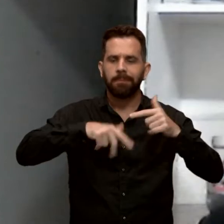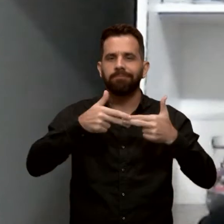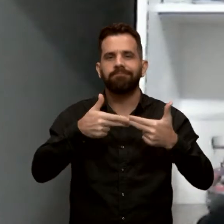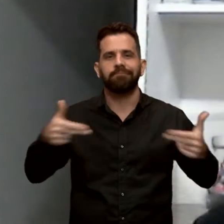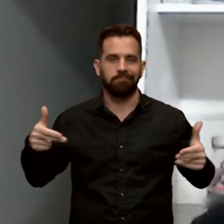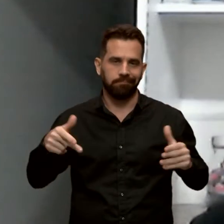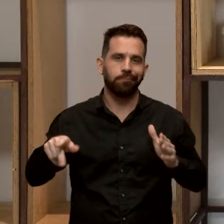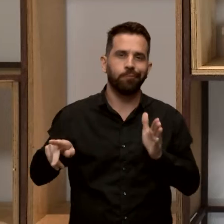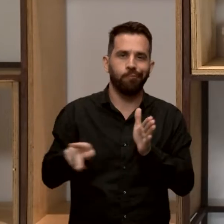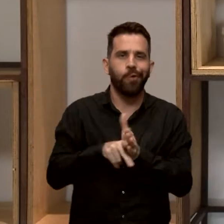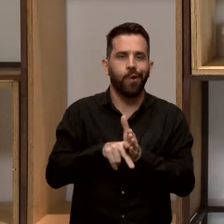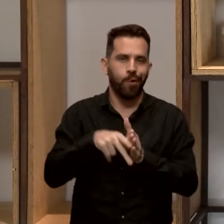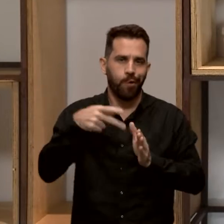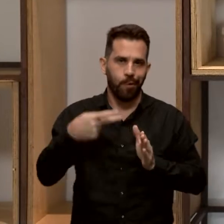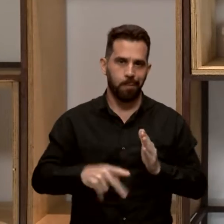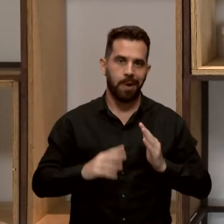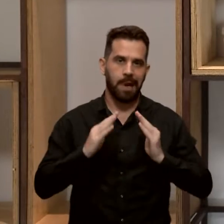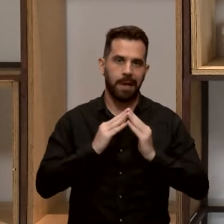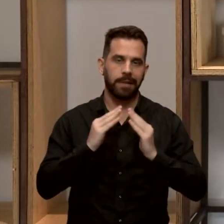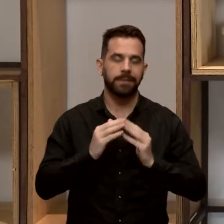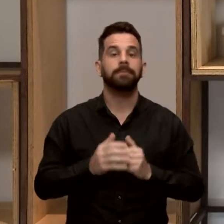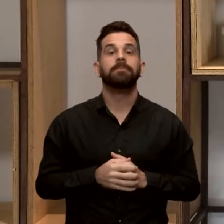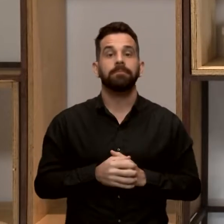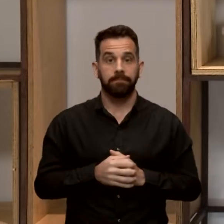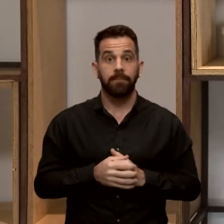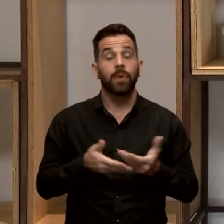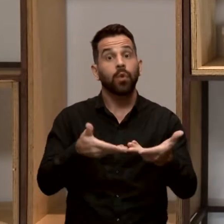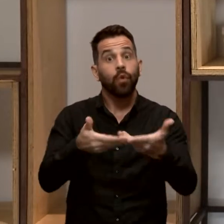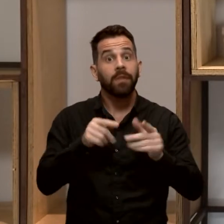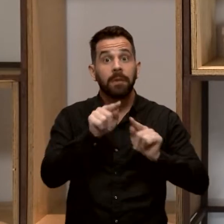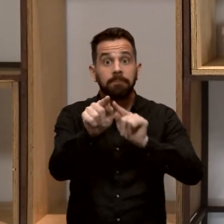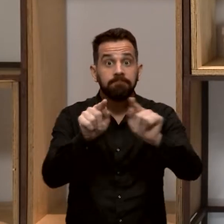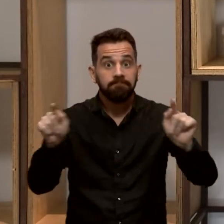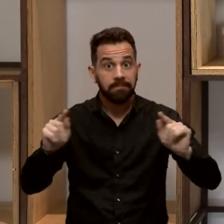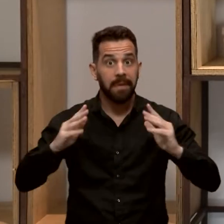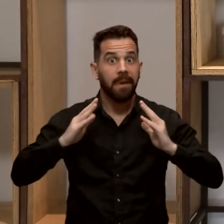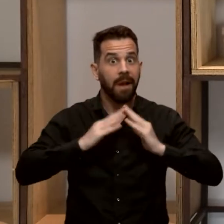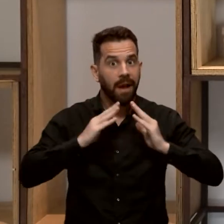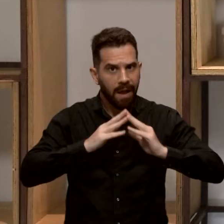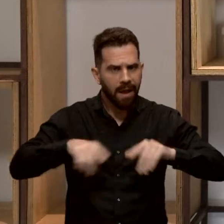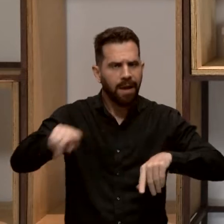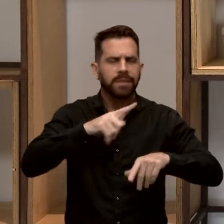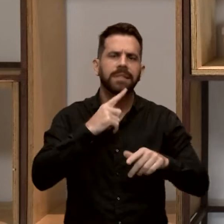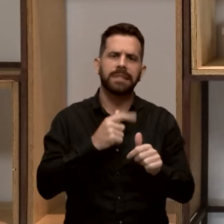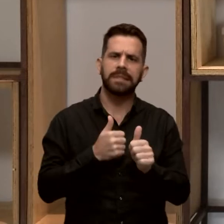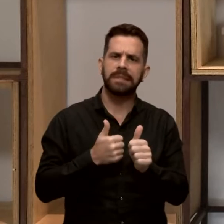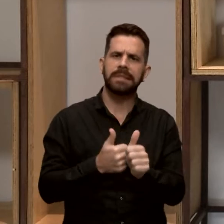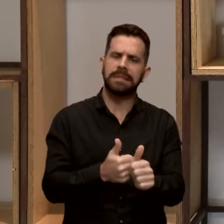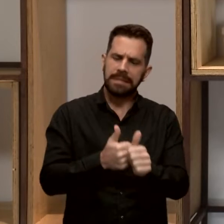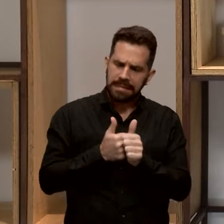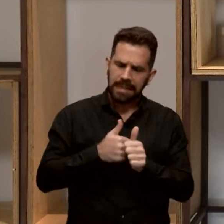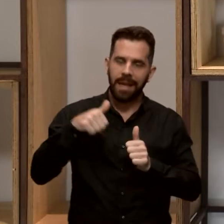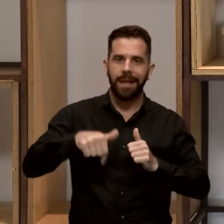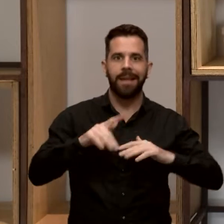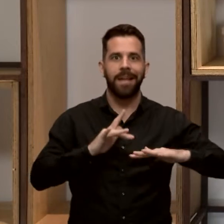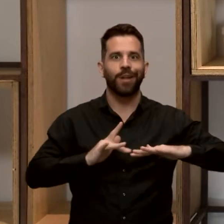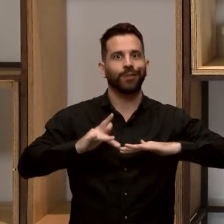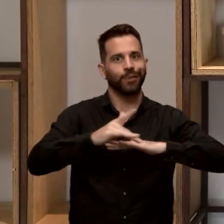domésticos. Bom, quero convidar você aí de casa para poder seguir a TV UFG nas redes sociais. É um jeito de ficar sempre